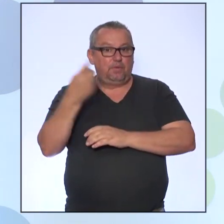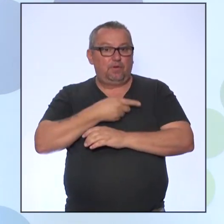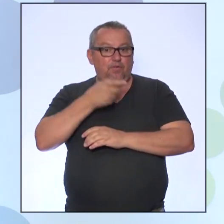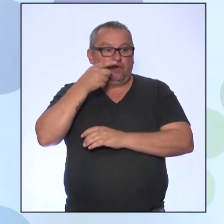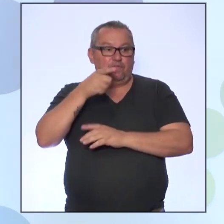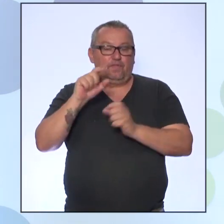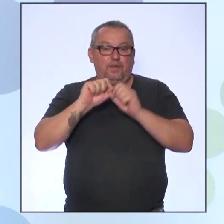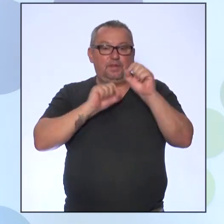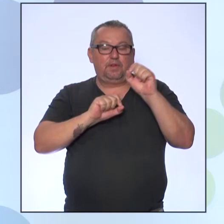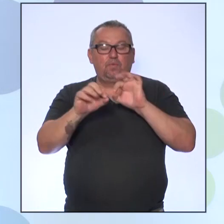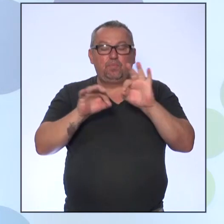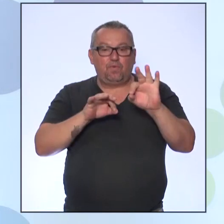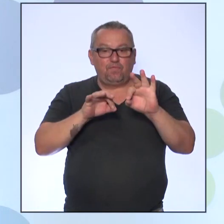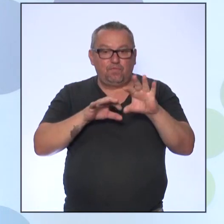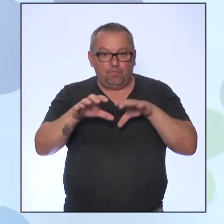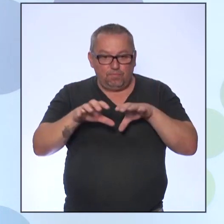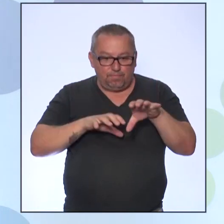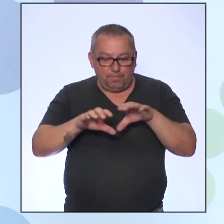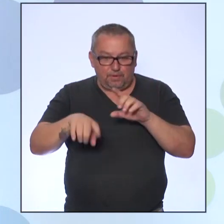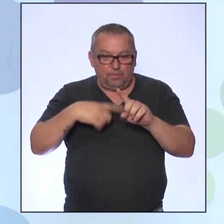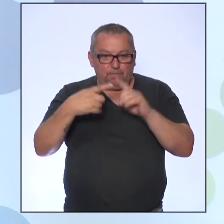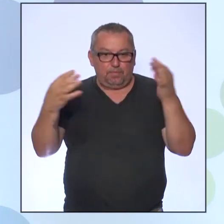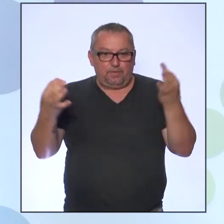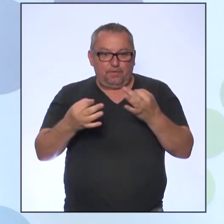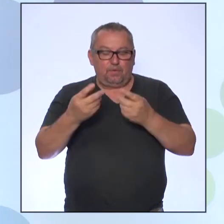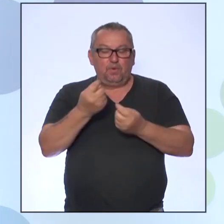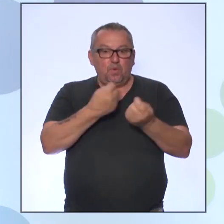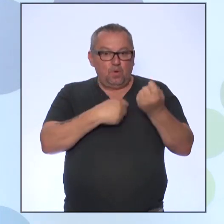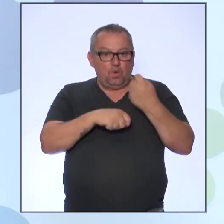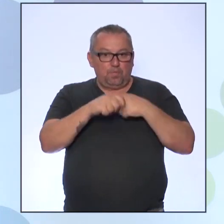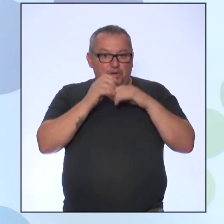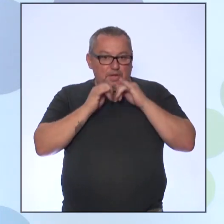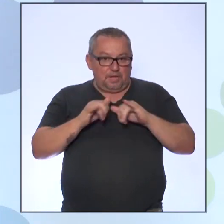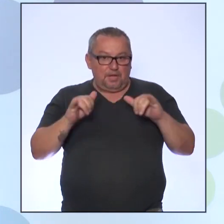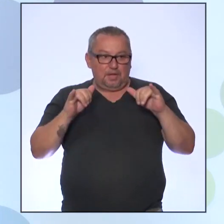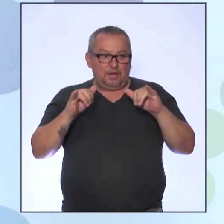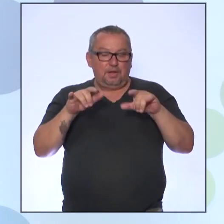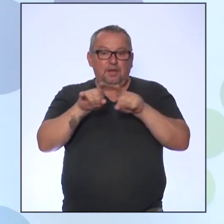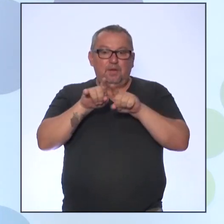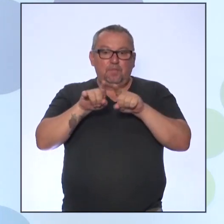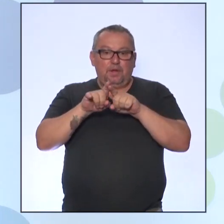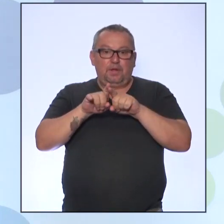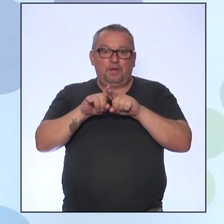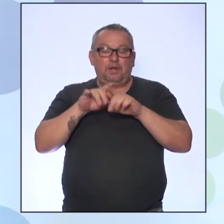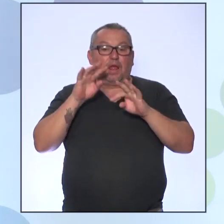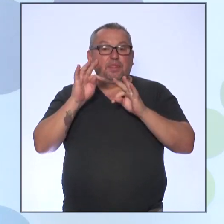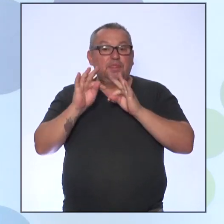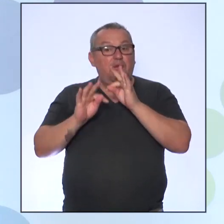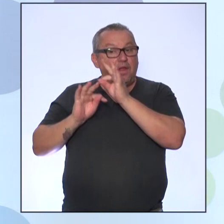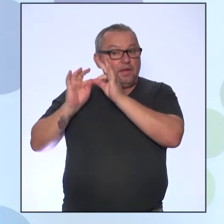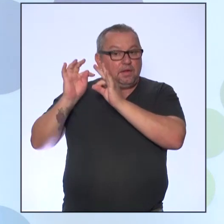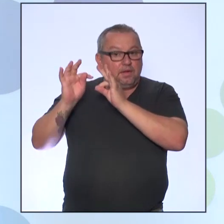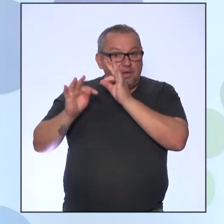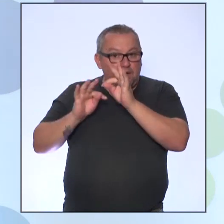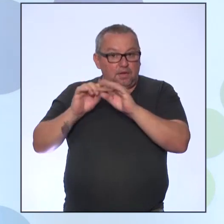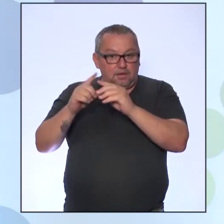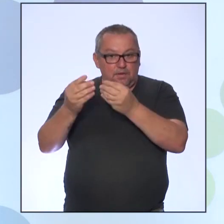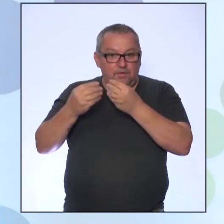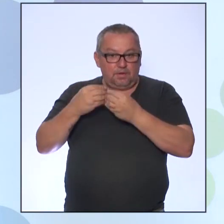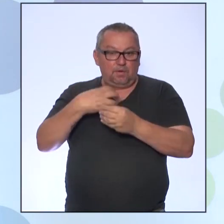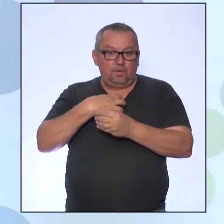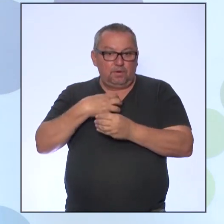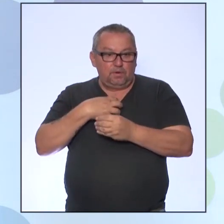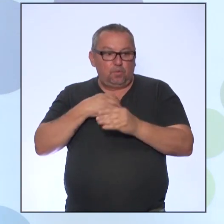a realizar o movimento com mais eficiência e economia de energia. A gente está falando da técnica, né? A técnica nos permite realizar o movimento